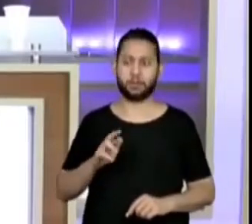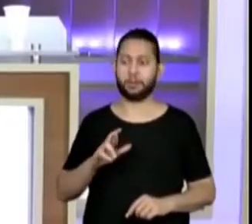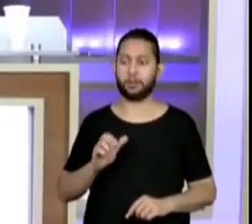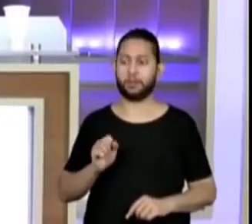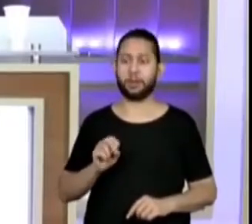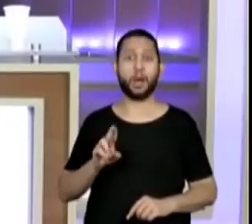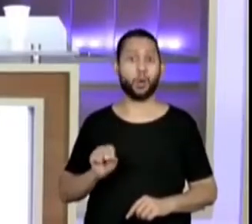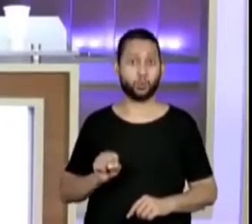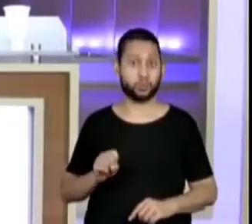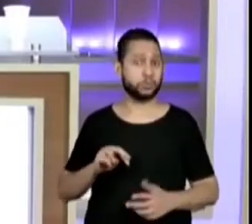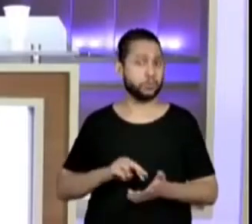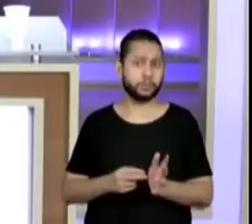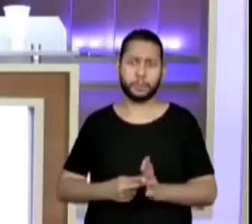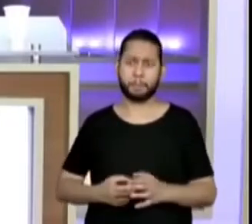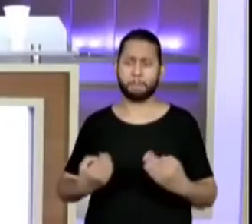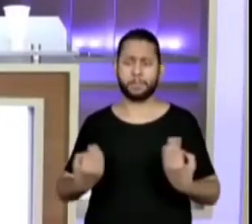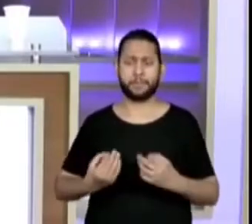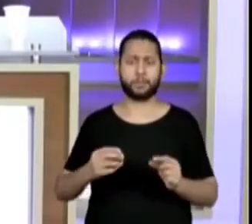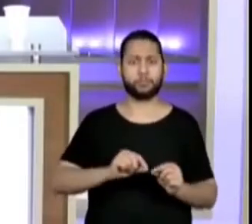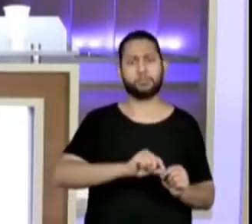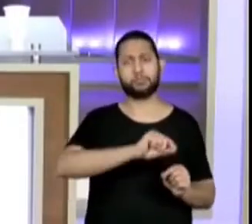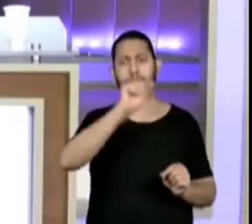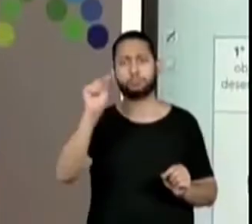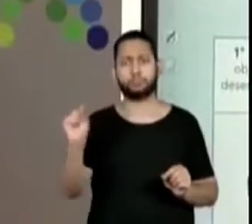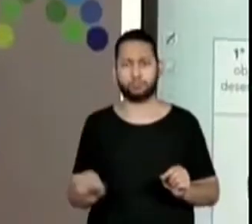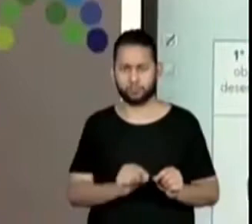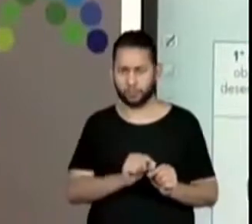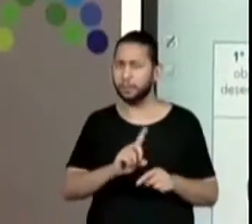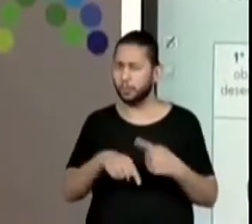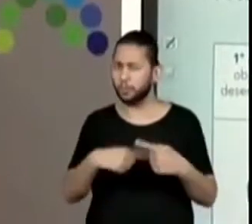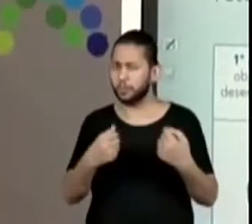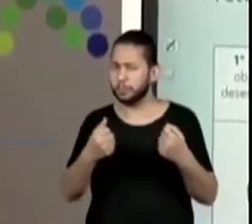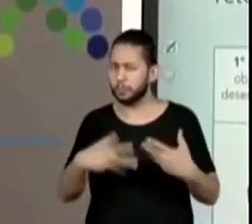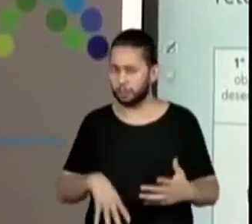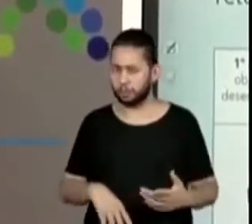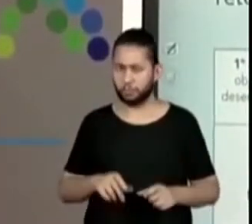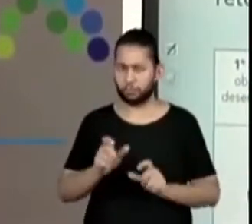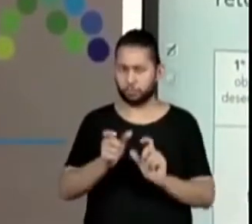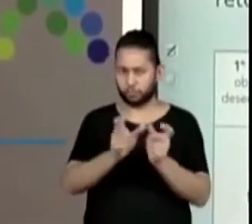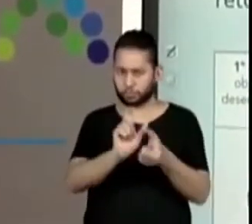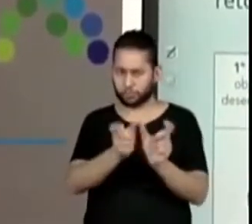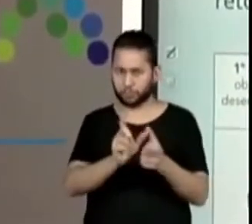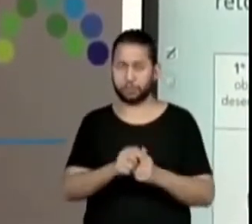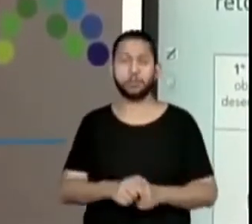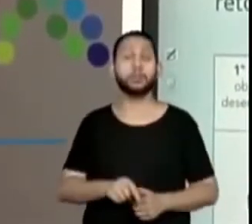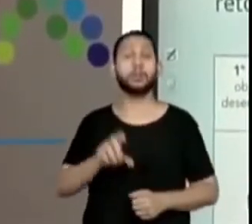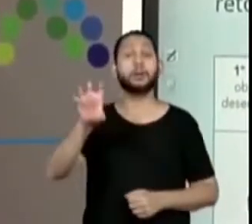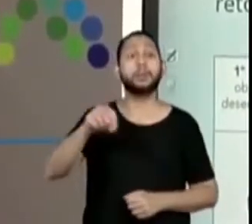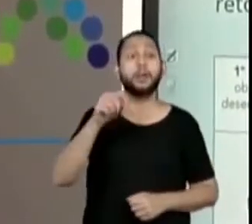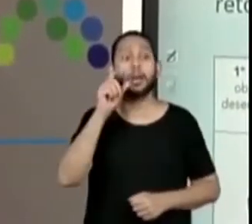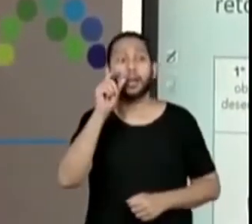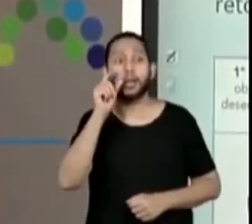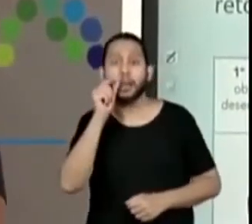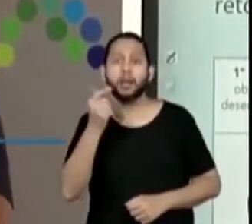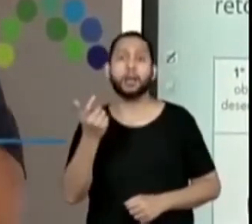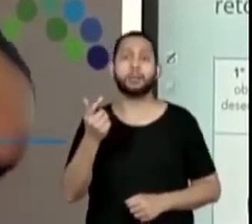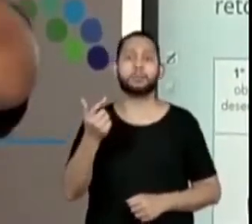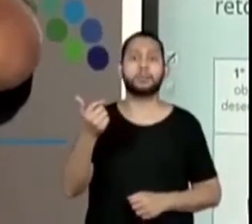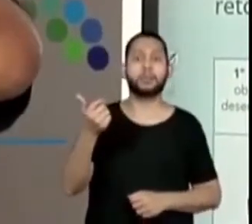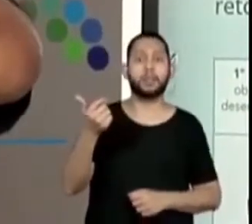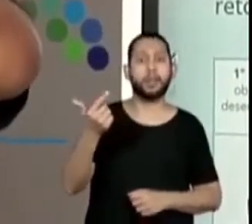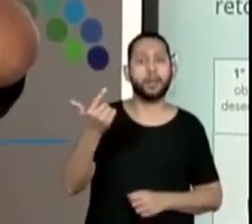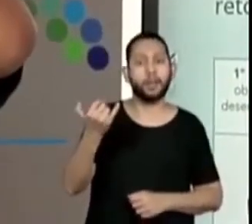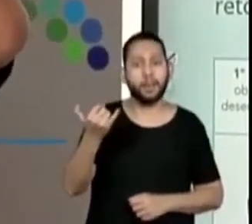forma perfeita, tá? Depois a gente entra nesses detalhes. Mas, pega a canetinha, o lápis de couro, que for conveniente para